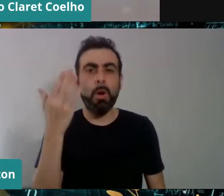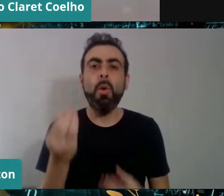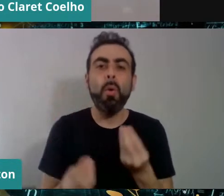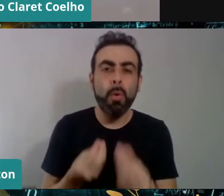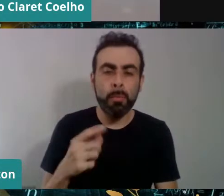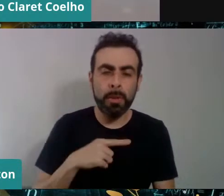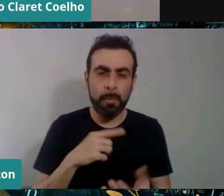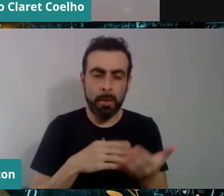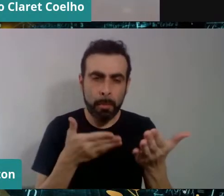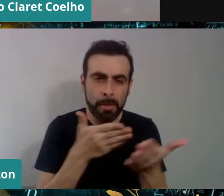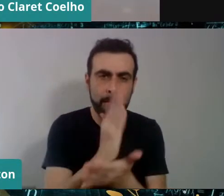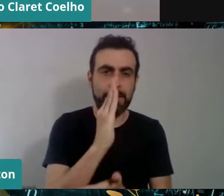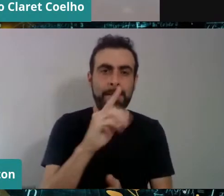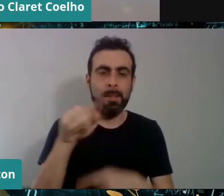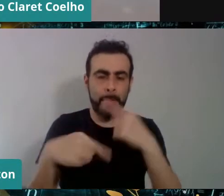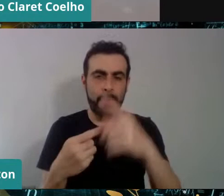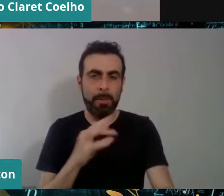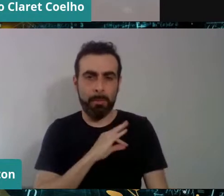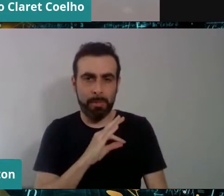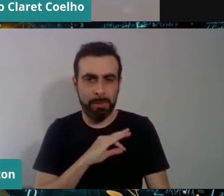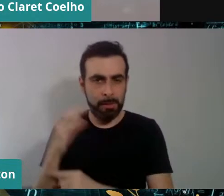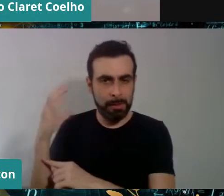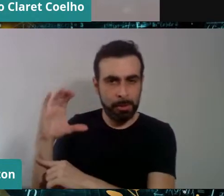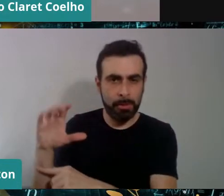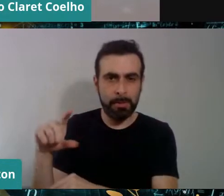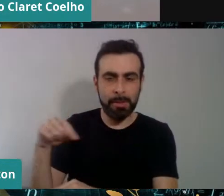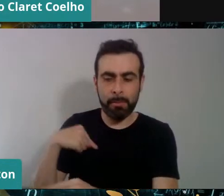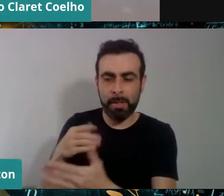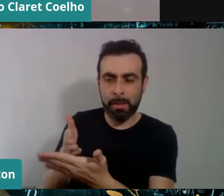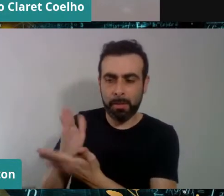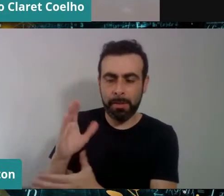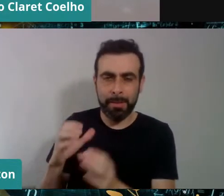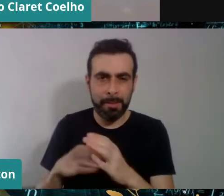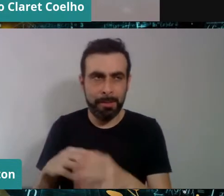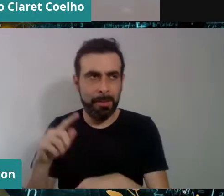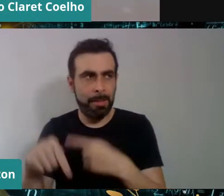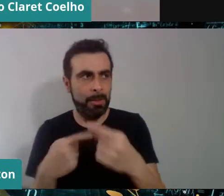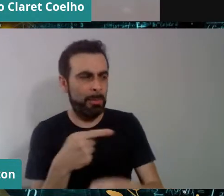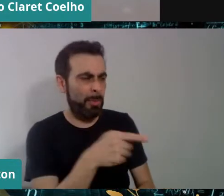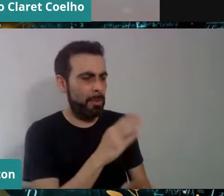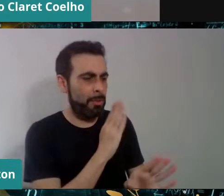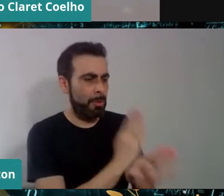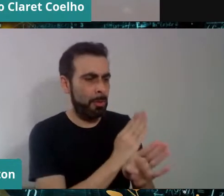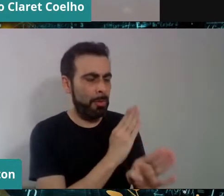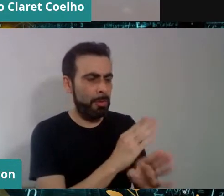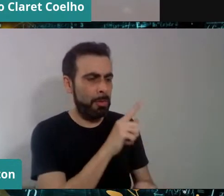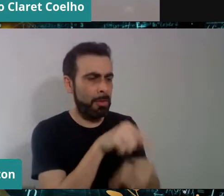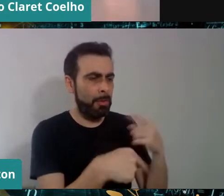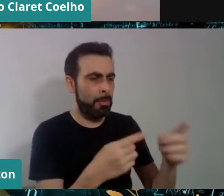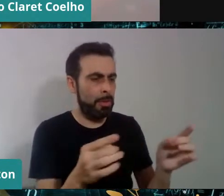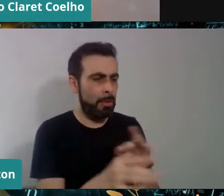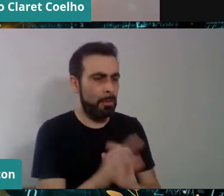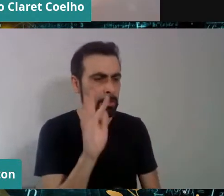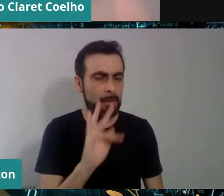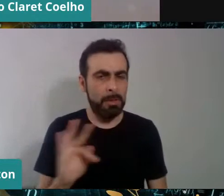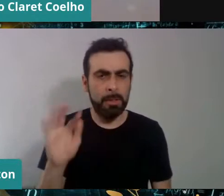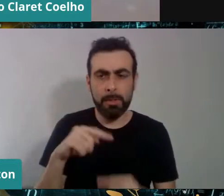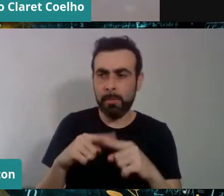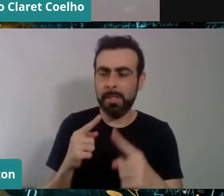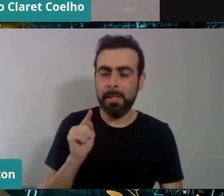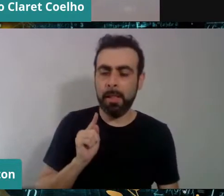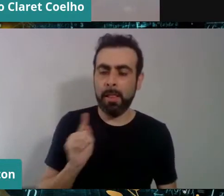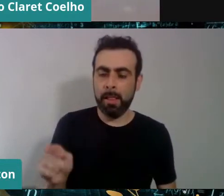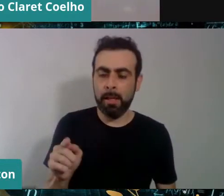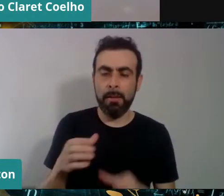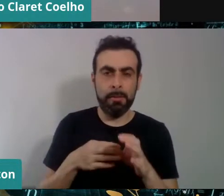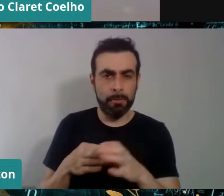Científica, bem depois, já como professor da universidade, no concurso, né? Porque é